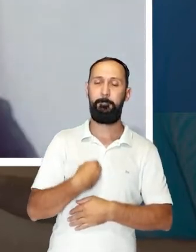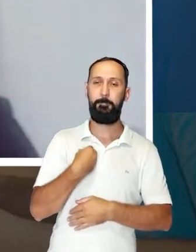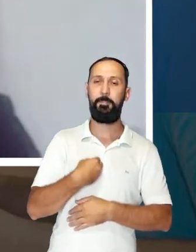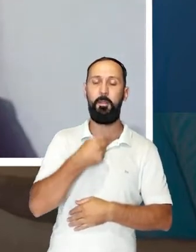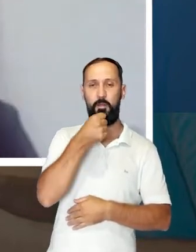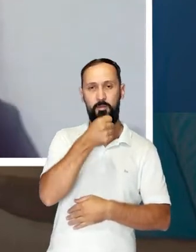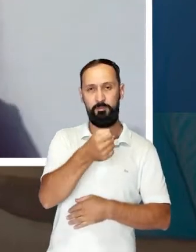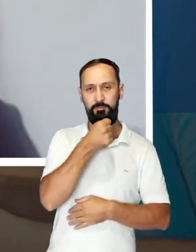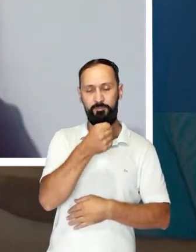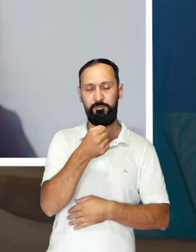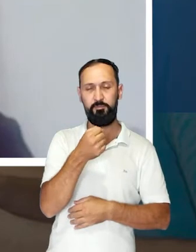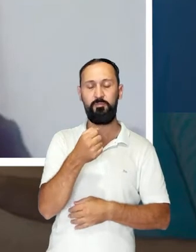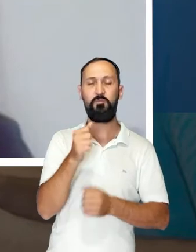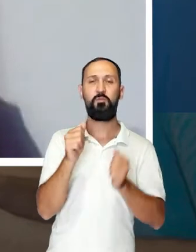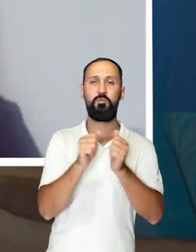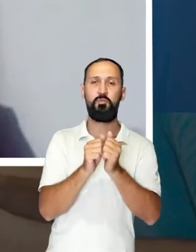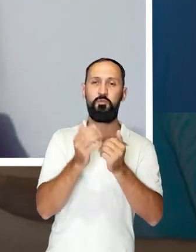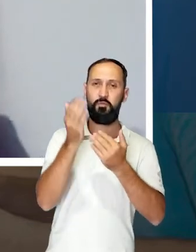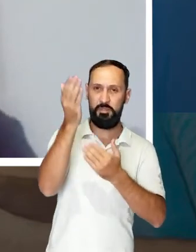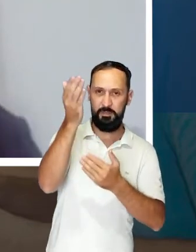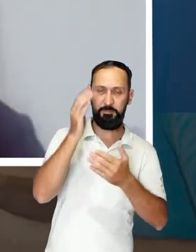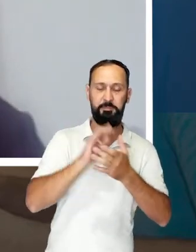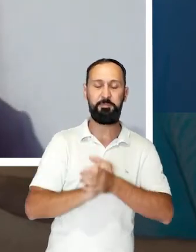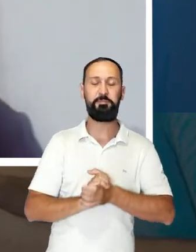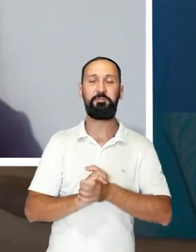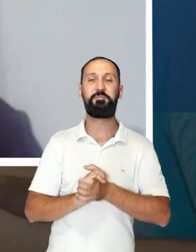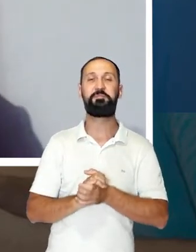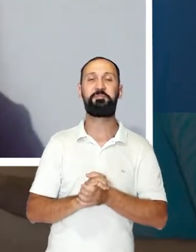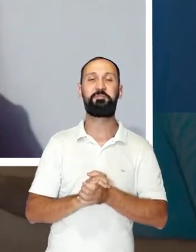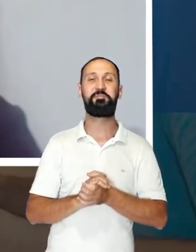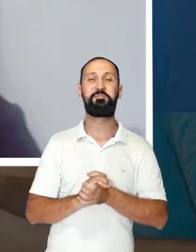participado dessa entrevista junto com o João Humberto, né?